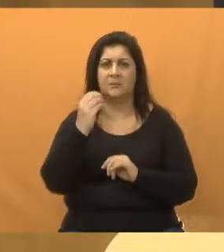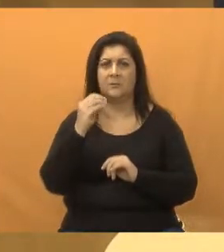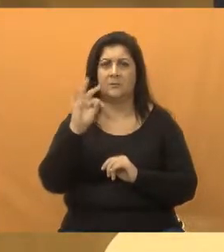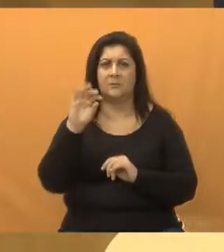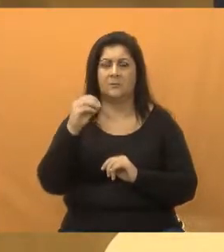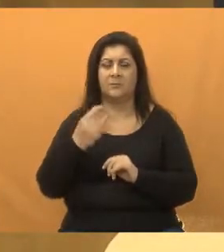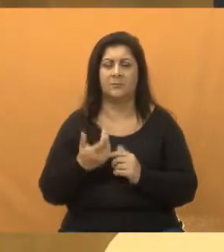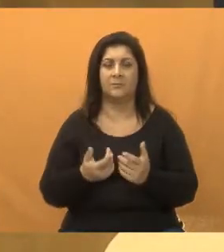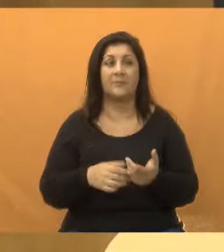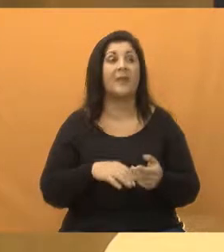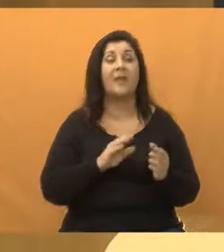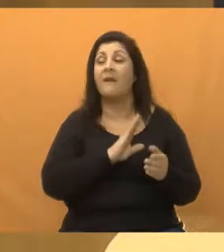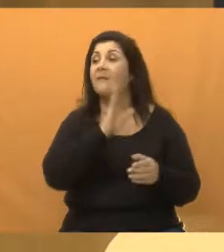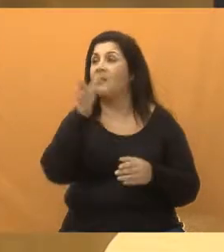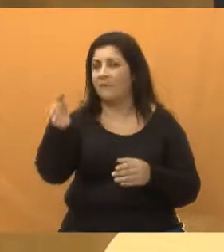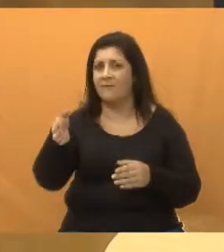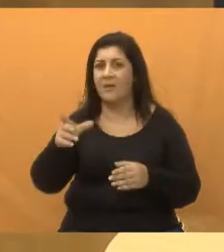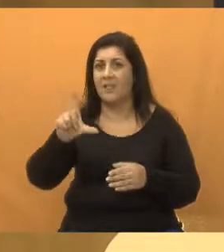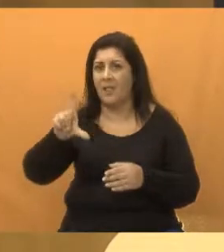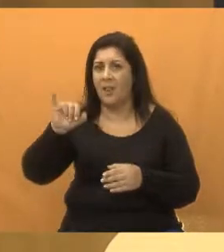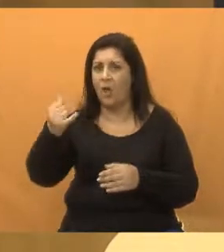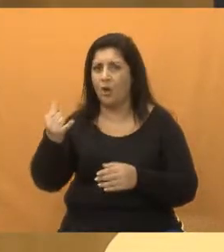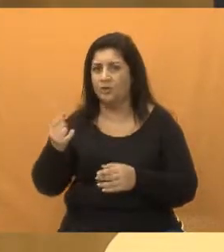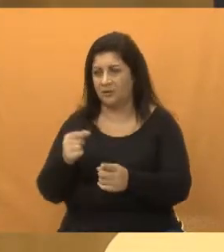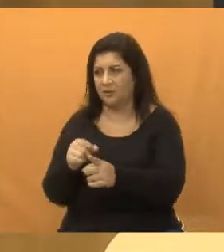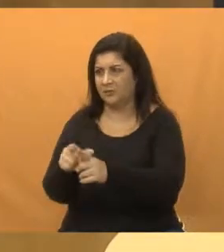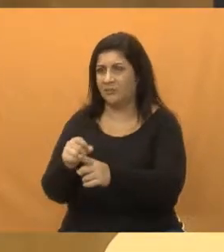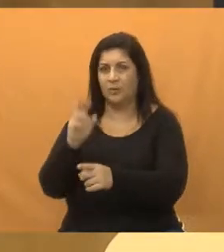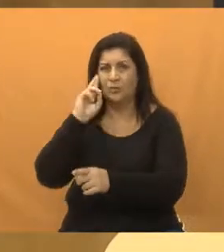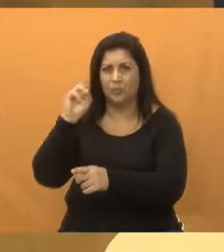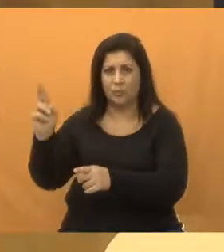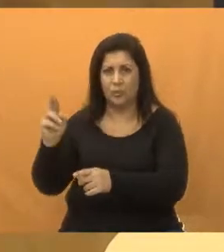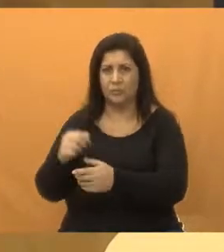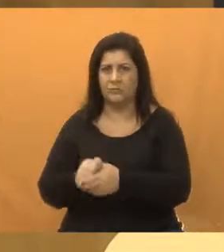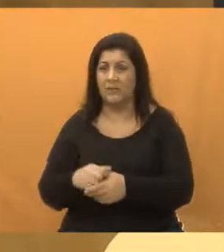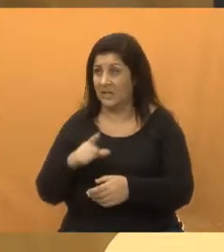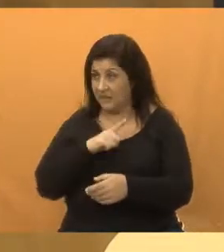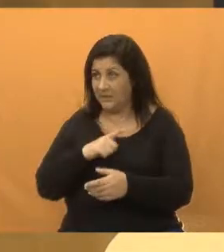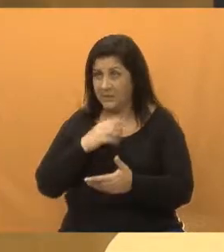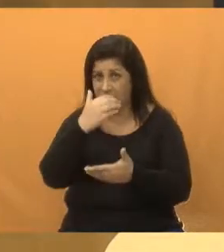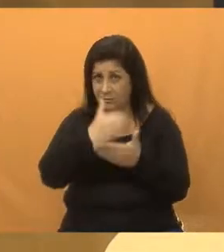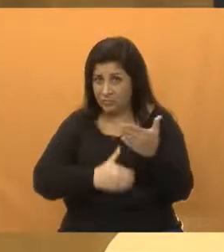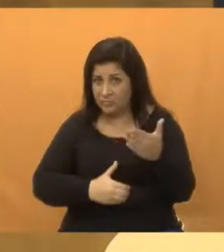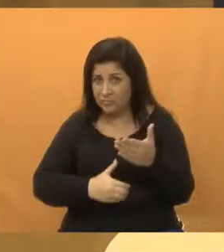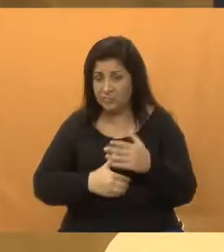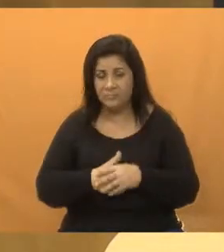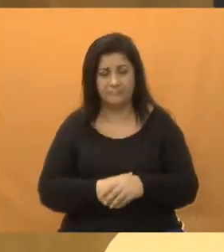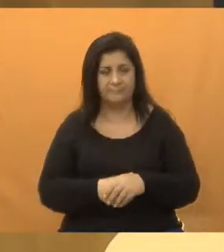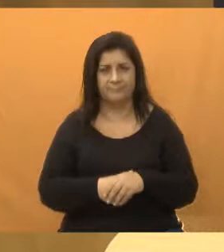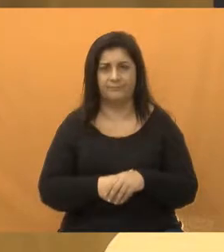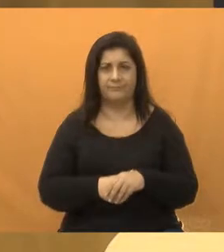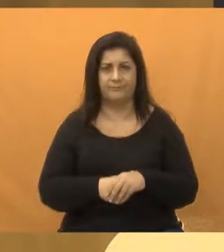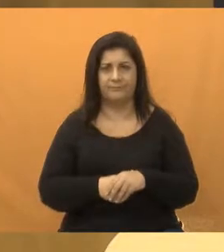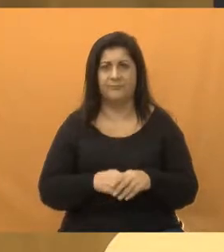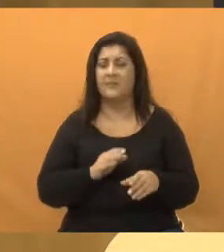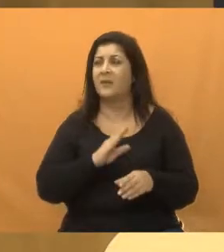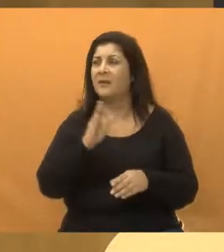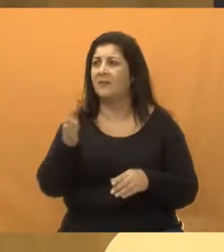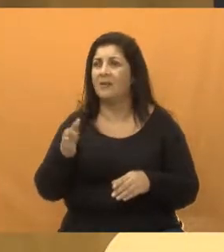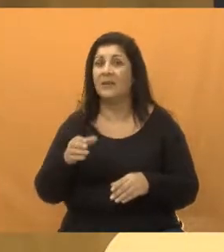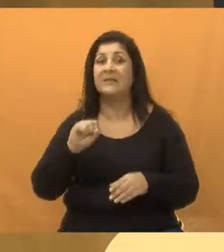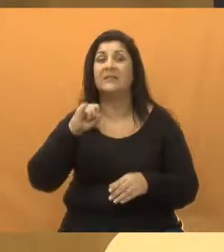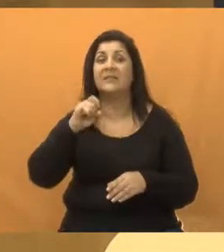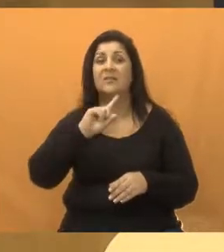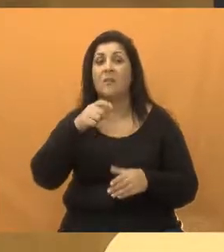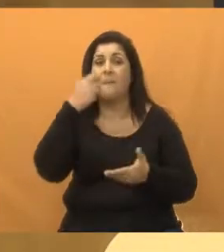o comerciante tem isenção de pagamento de água e esgoto. Vai o comerciante não